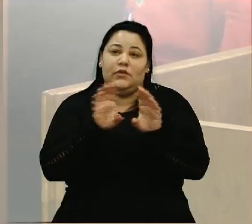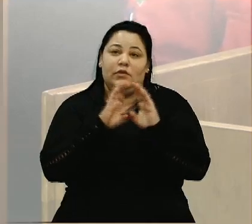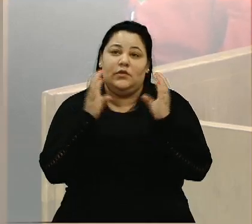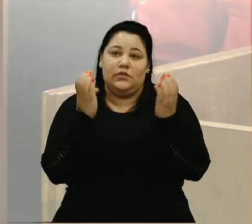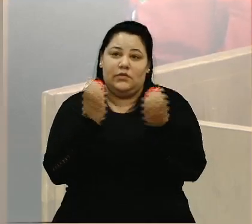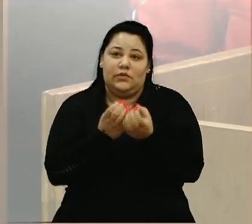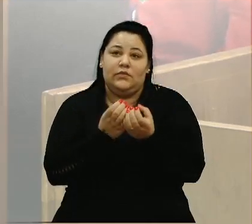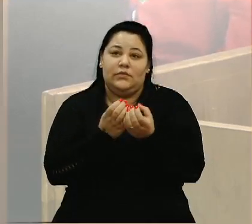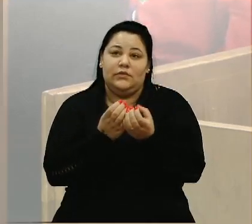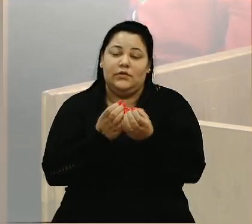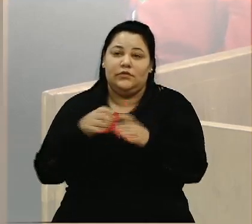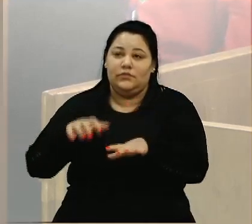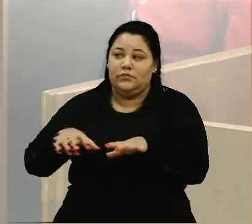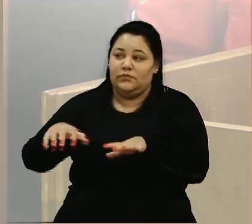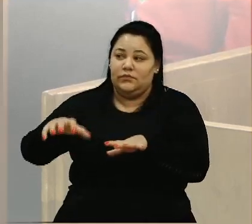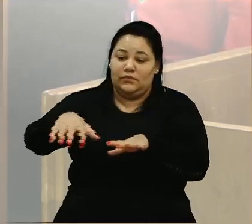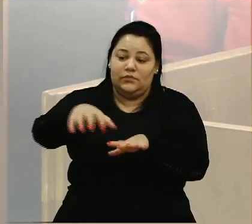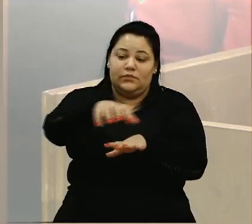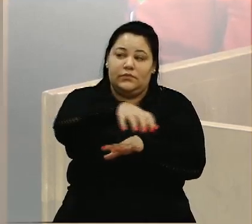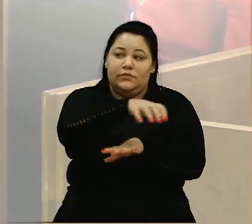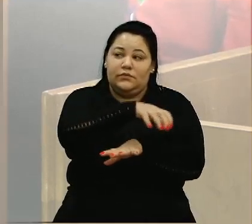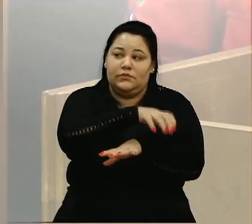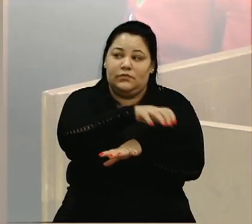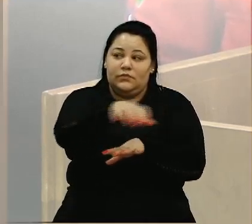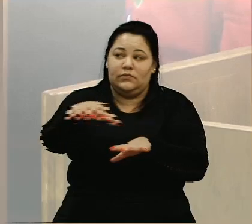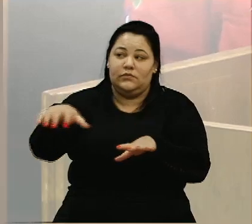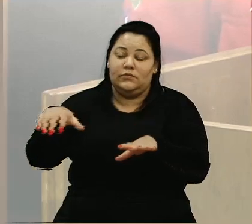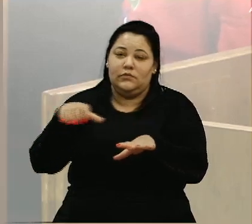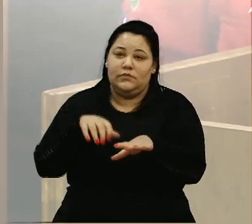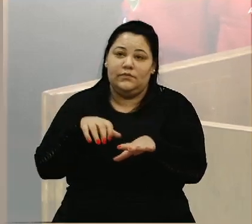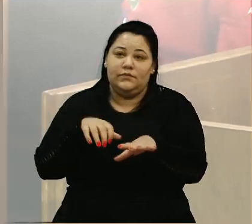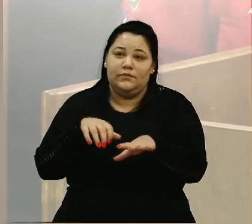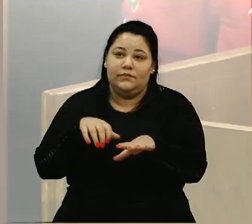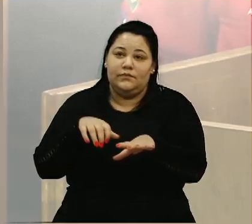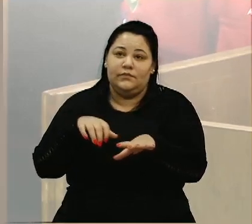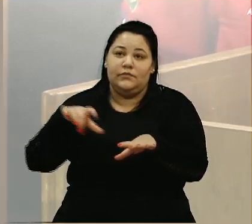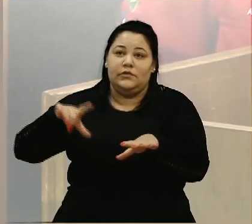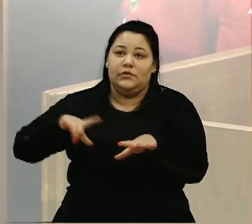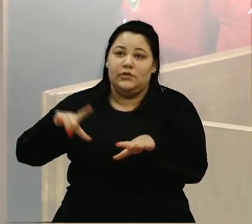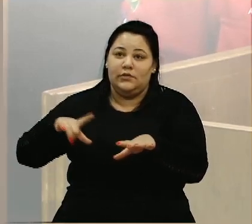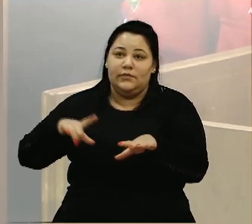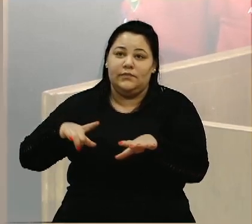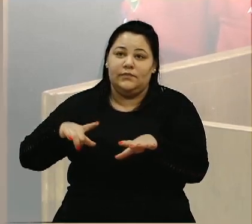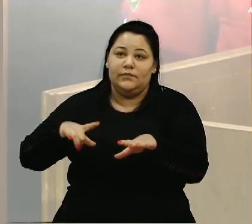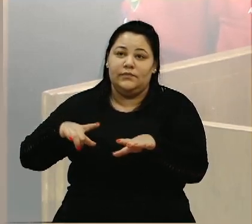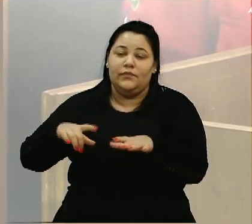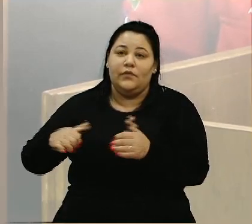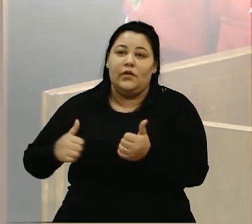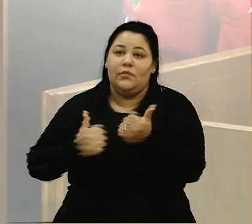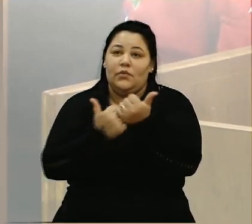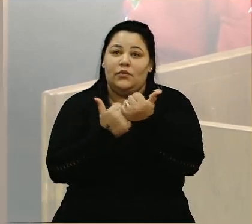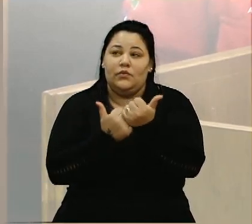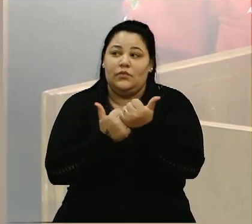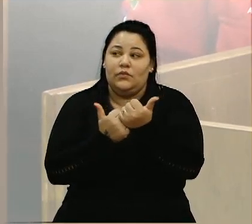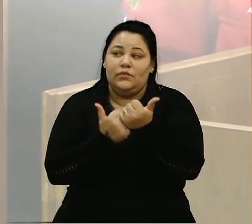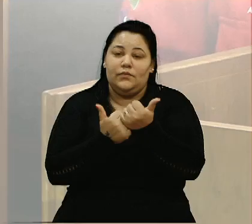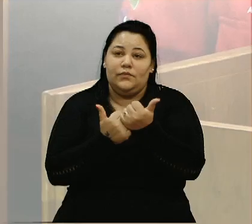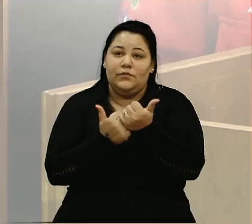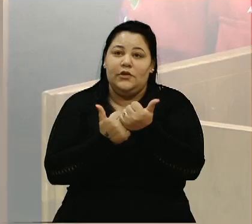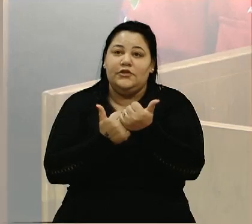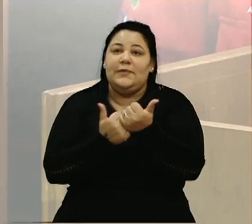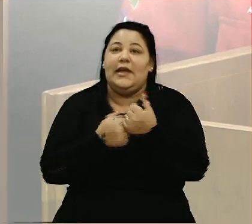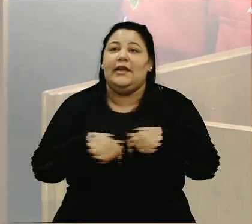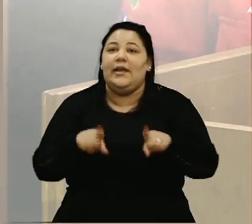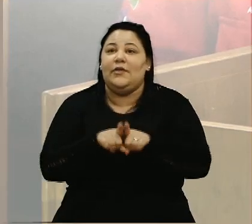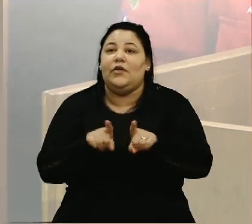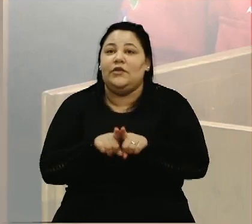Sol, que ficam sem atendimento muitas vezes. Então, a gente tendo uma equipe lá de suporte, em alguns pontos que a gente montou